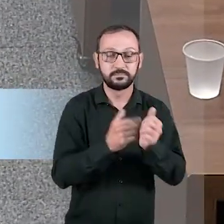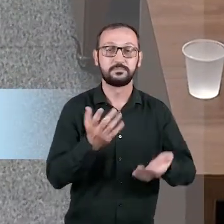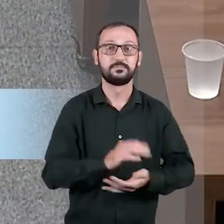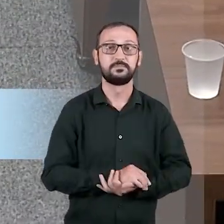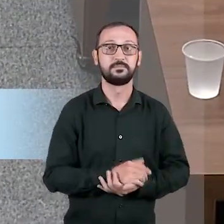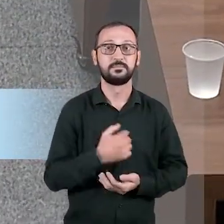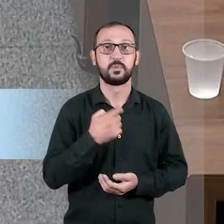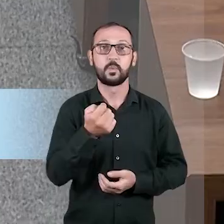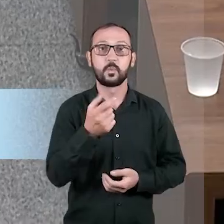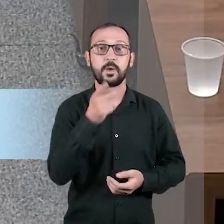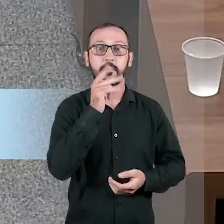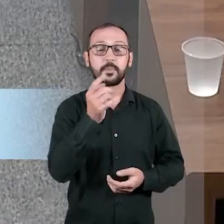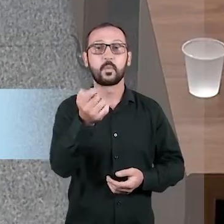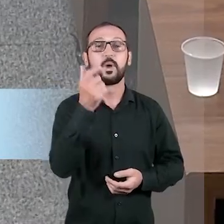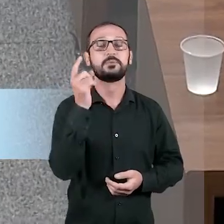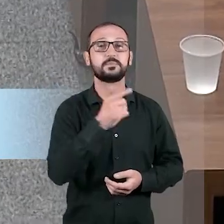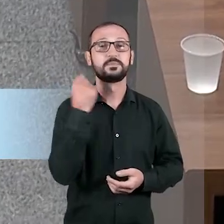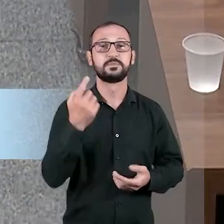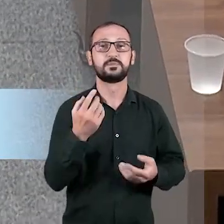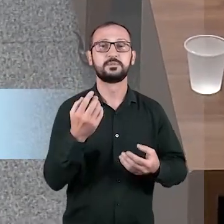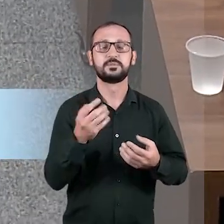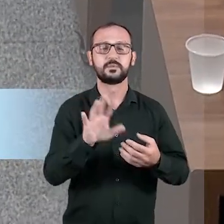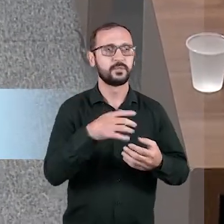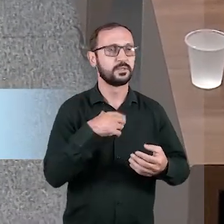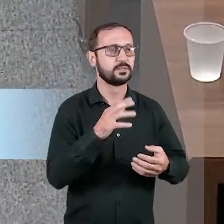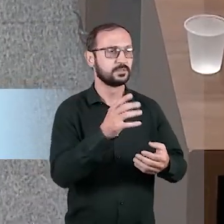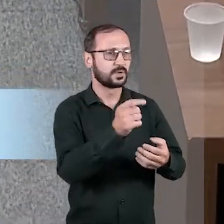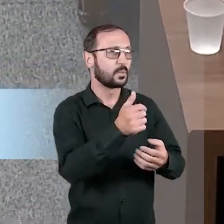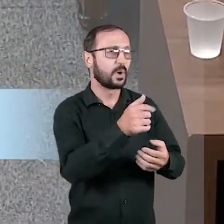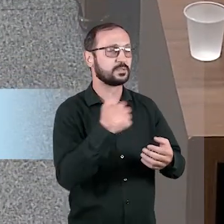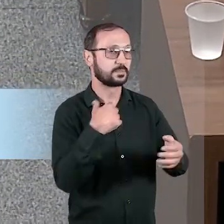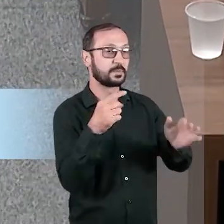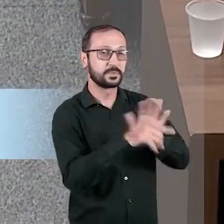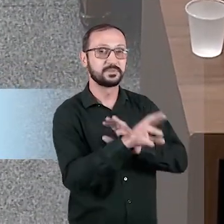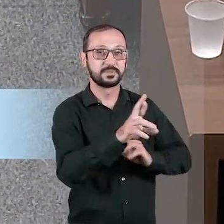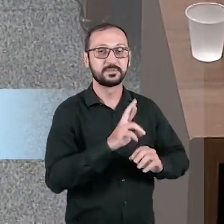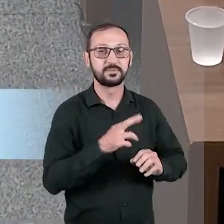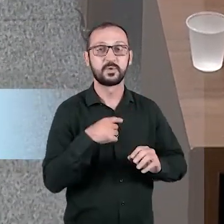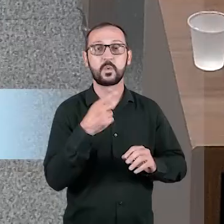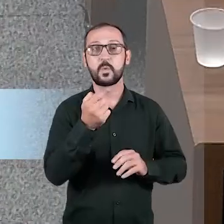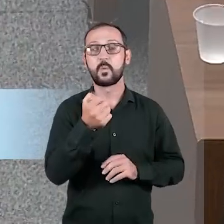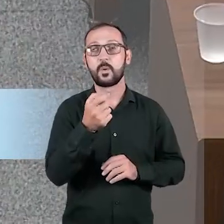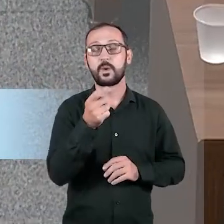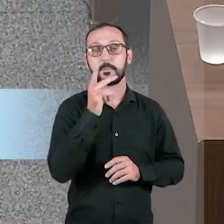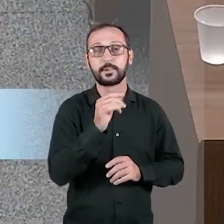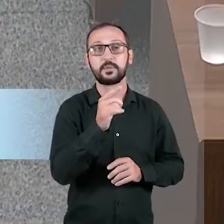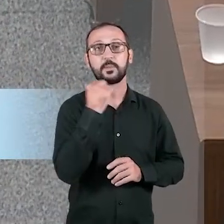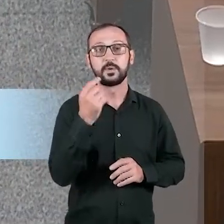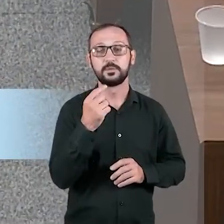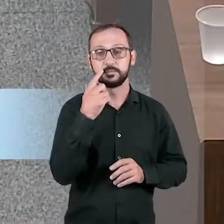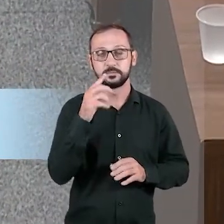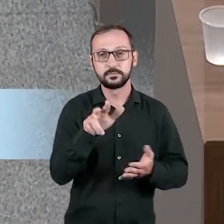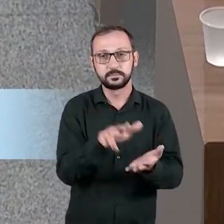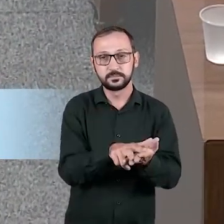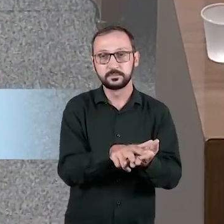engraçado isso. Eu quase perdi meu pai. E eu falo, você já quase respondeu, assim, minha pergunta, mas eu quase perdi. Eu achei